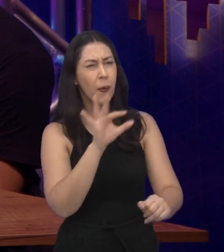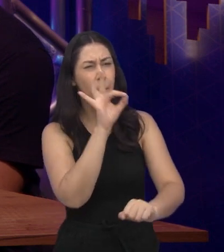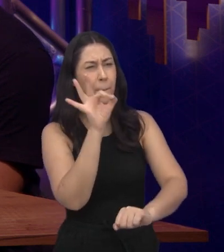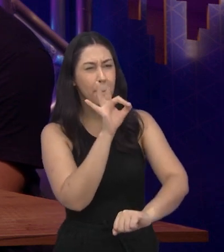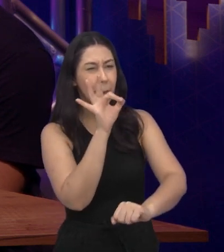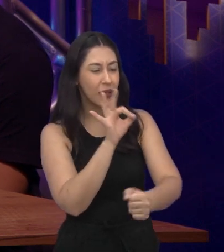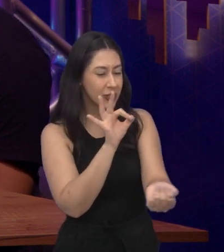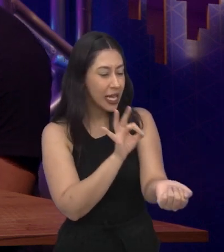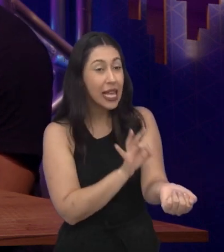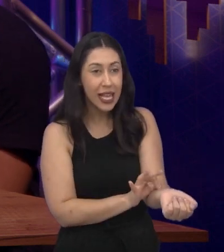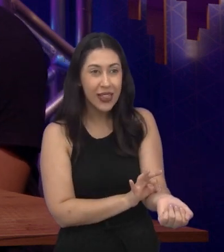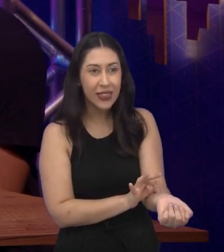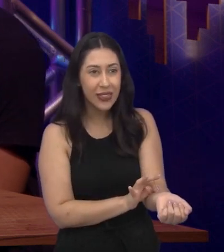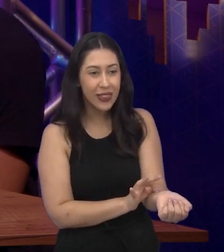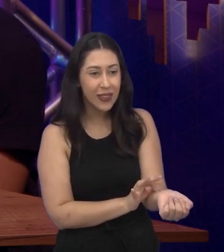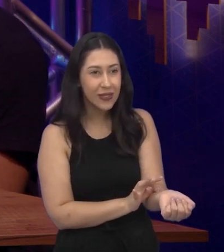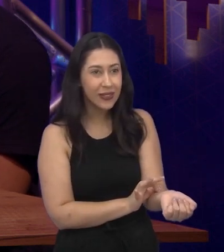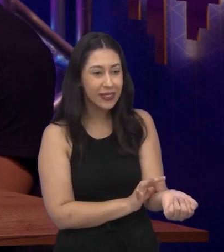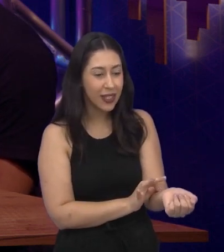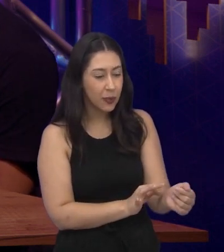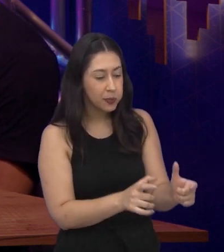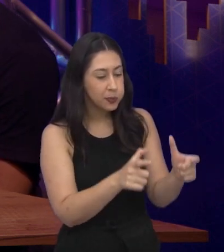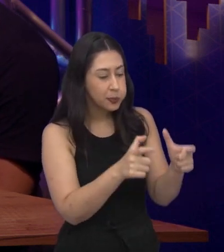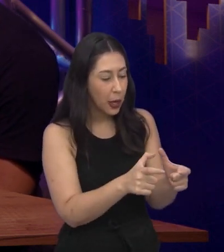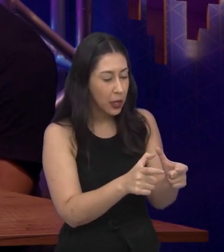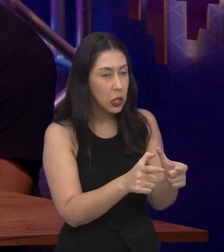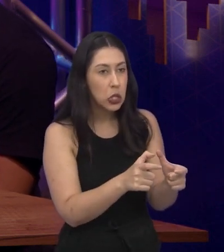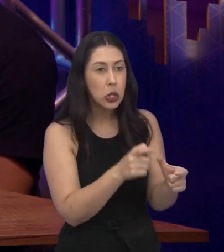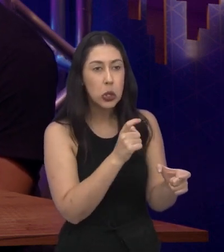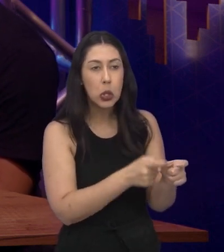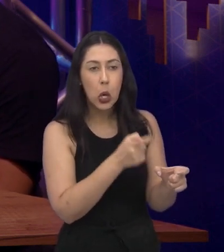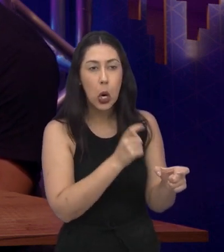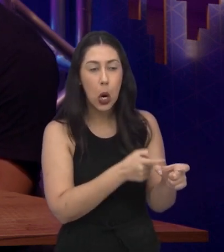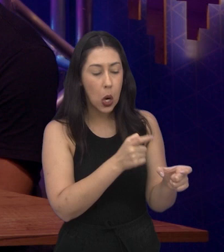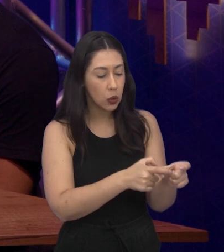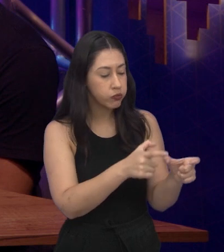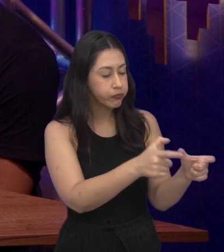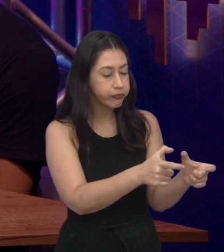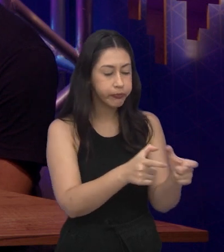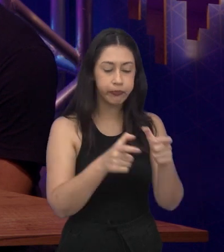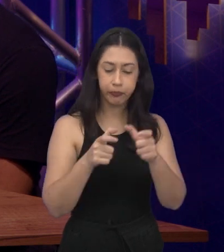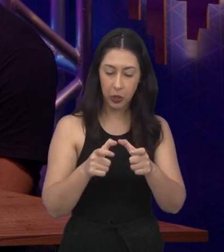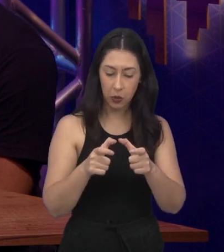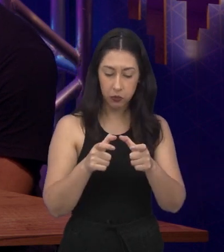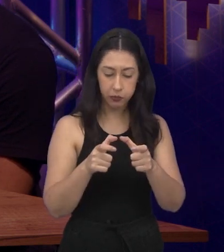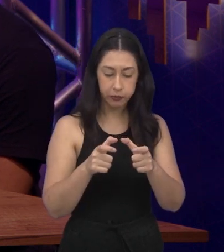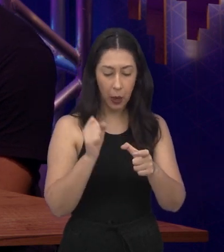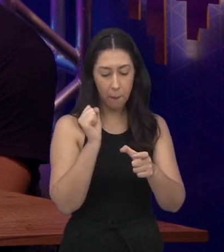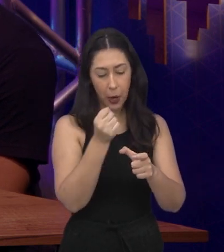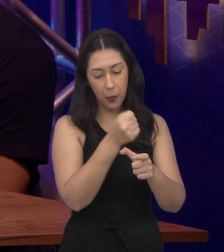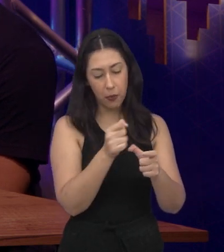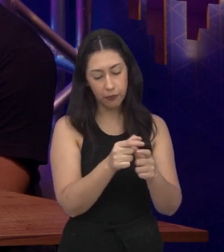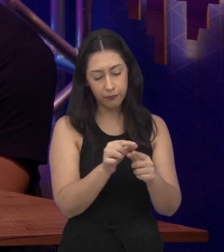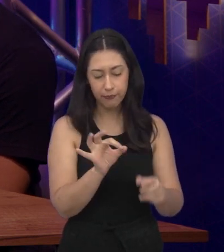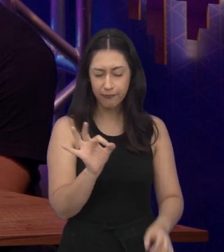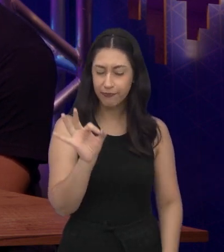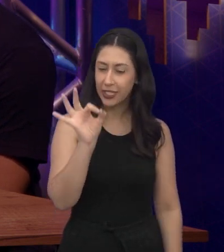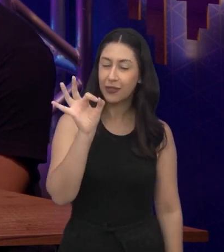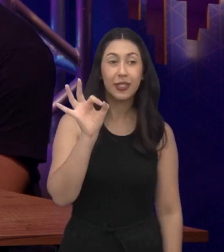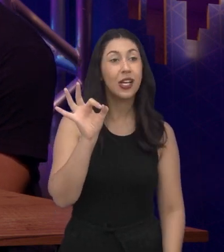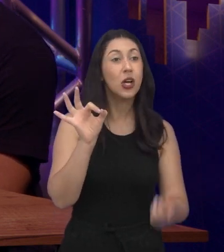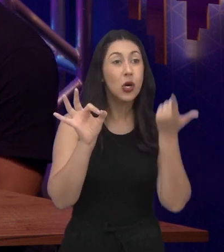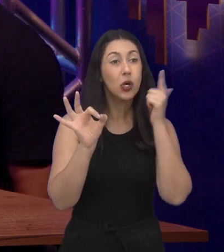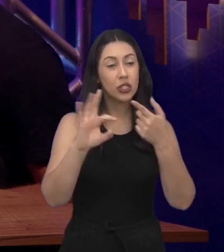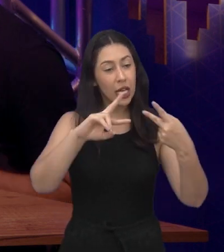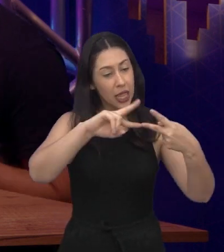um mosquito, não é? Um mosquitão. Que estava congelado, eles descongelam, acham um gene lá, um DNA de um